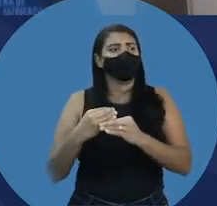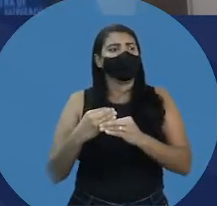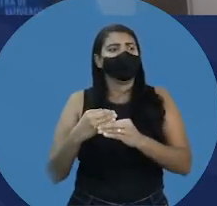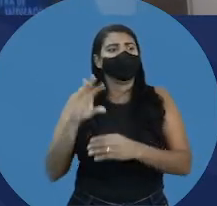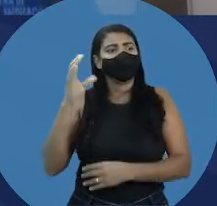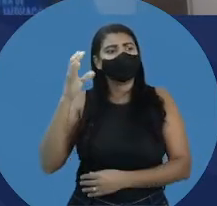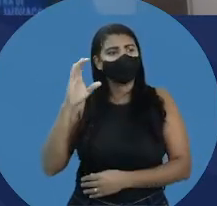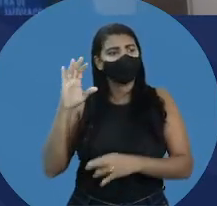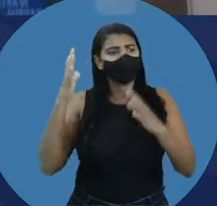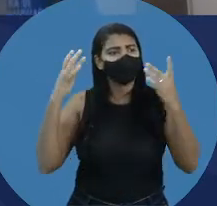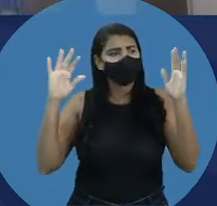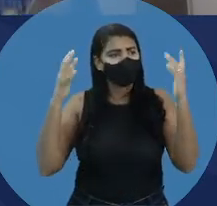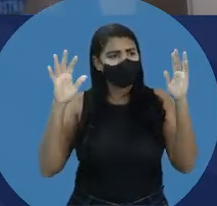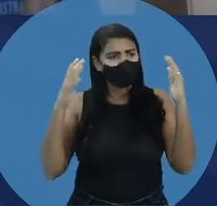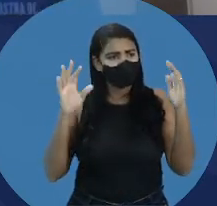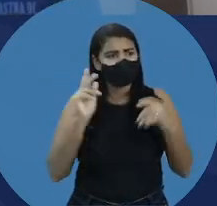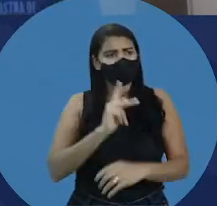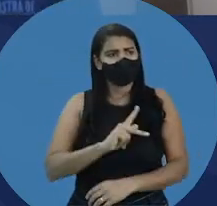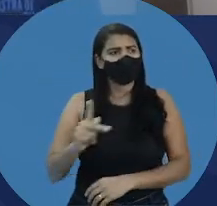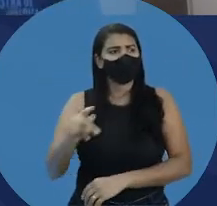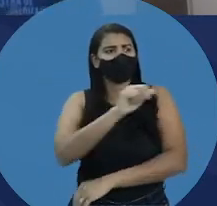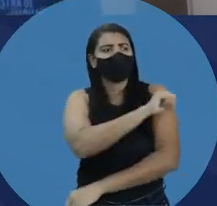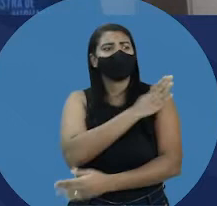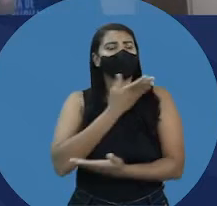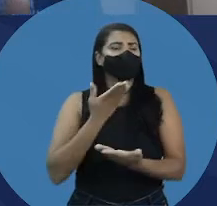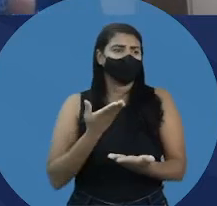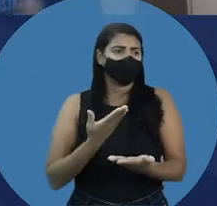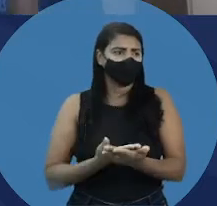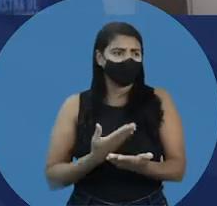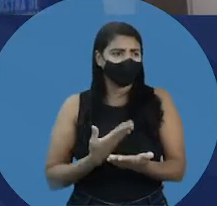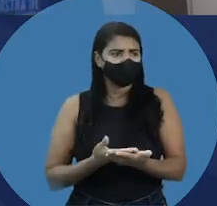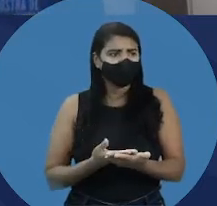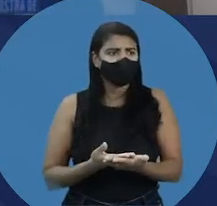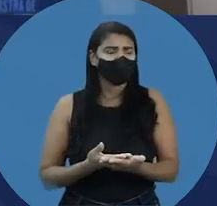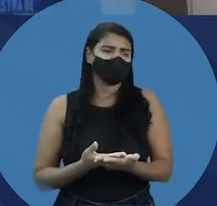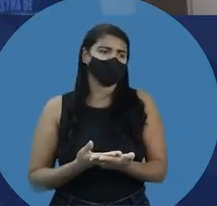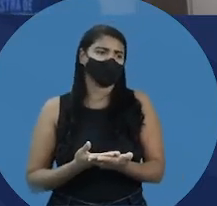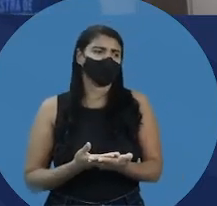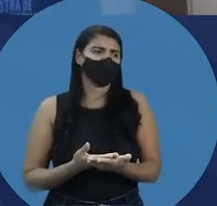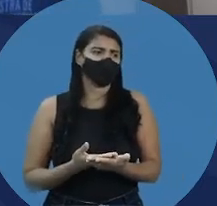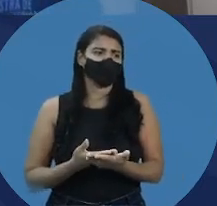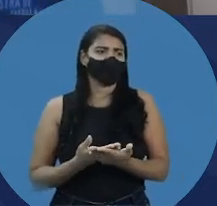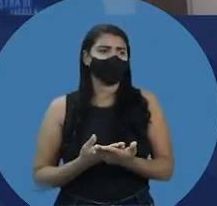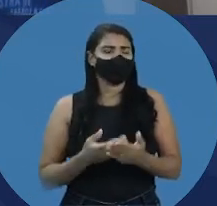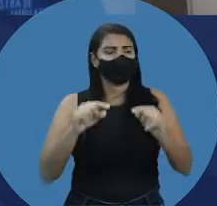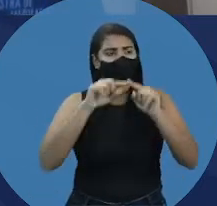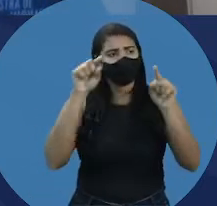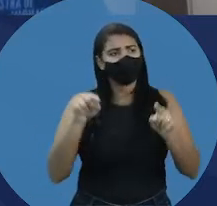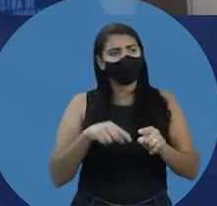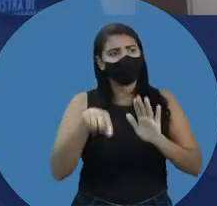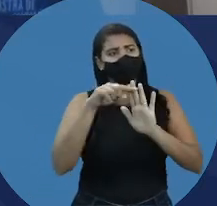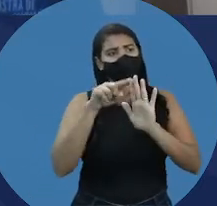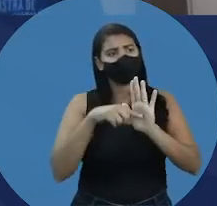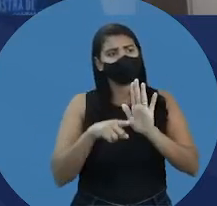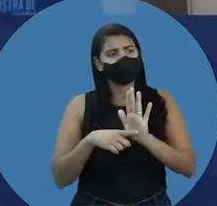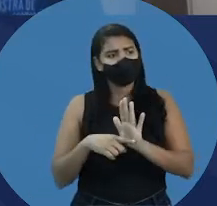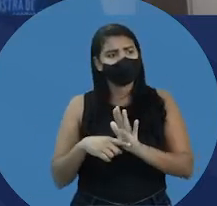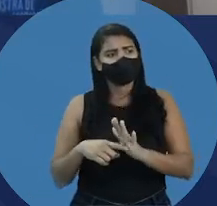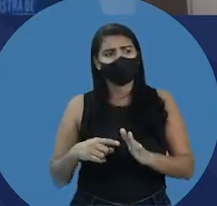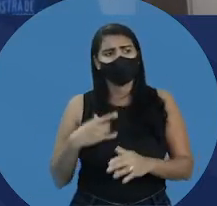Então, parabéns, Anderson, parabéns, estudantes, por essa produção tão brilhante nesse trabalho, que eu fiquei